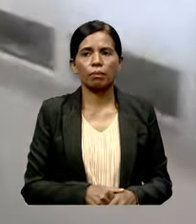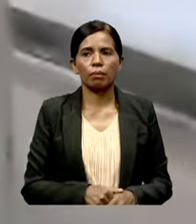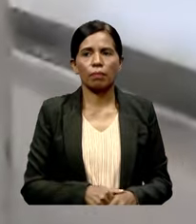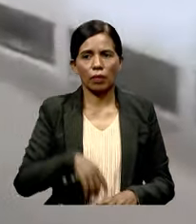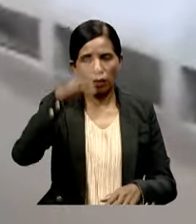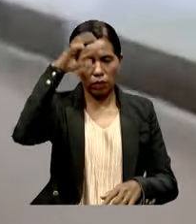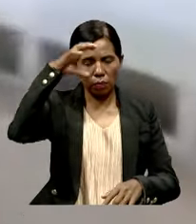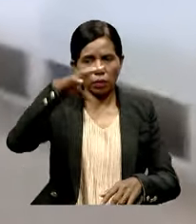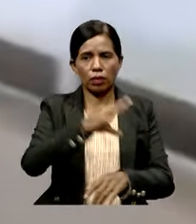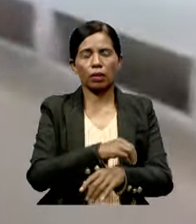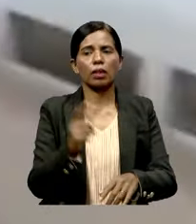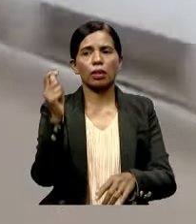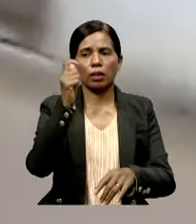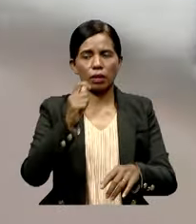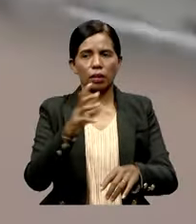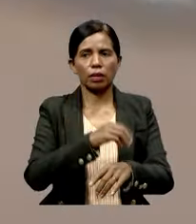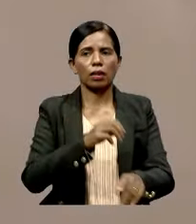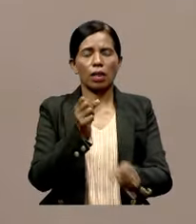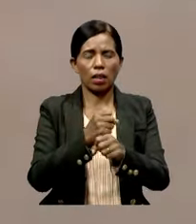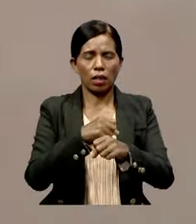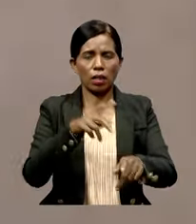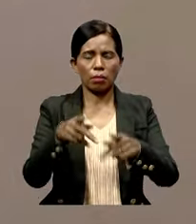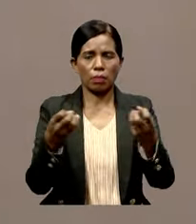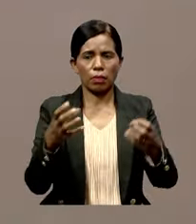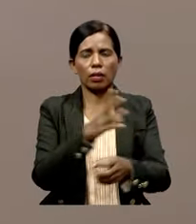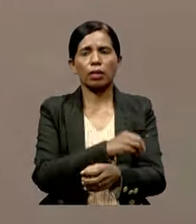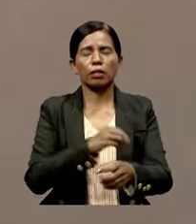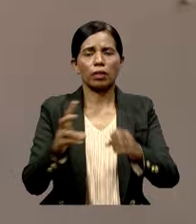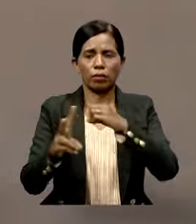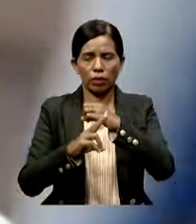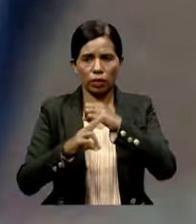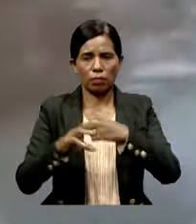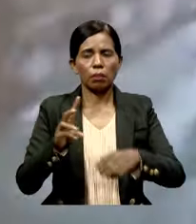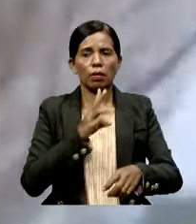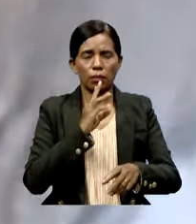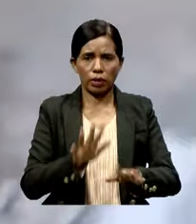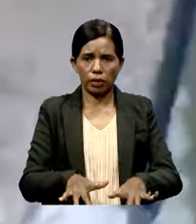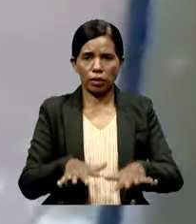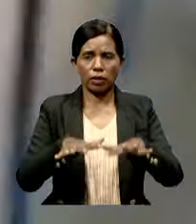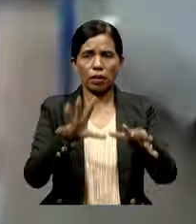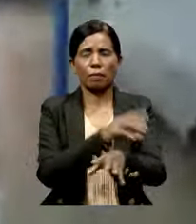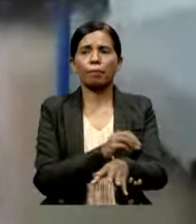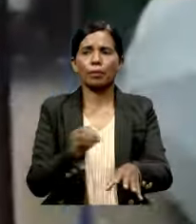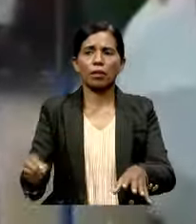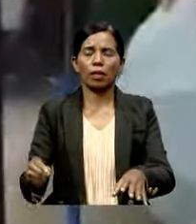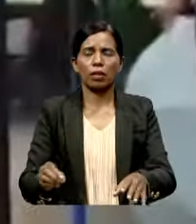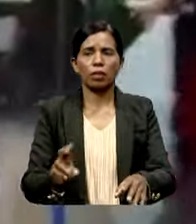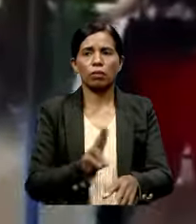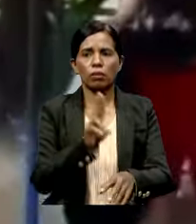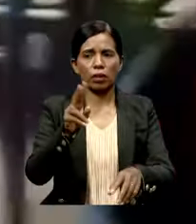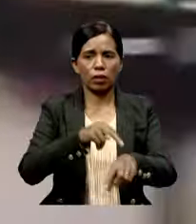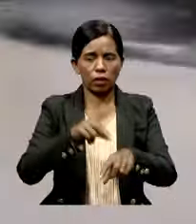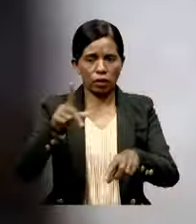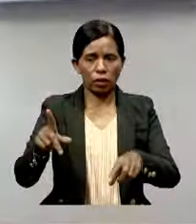Udang bot nebe acontece a terça ne resulta comunidade bara que a capital dele sai vítima ba inundação. Situação ne mos acontece ba Universidade Nacional